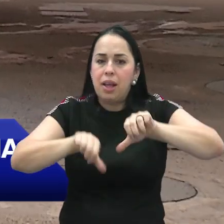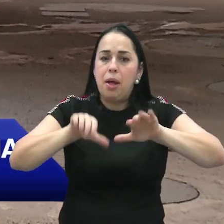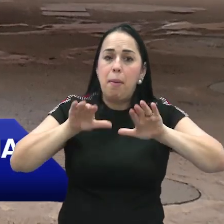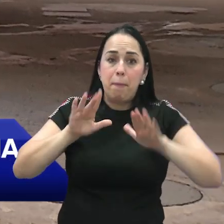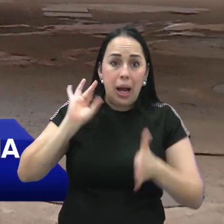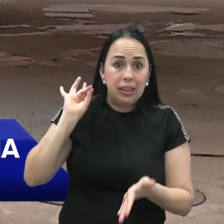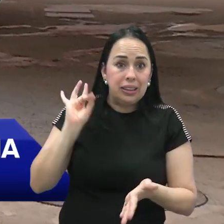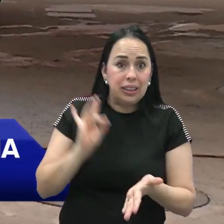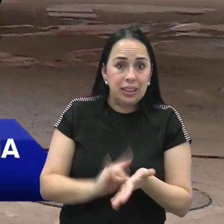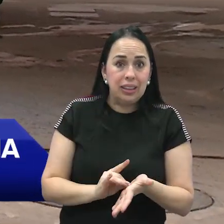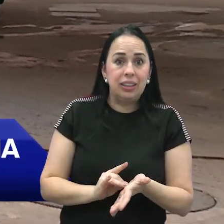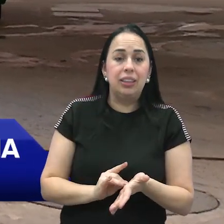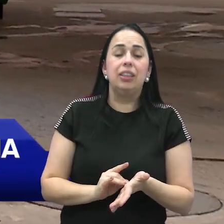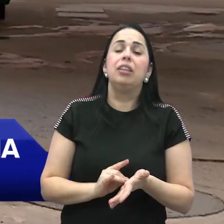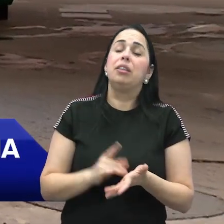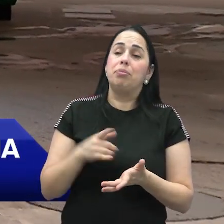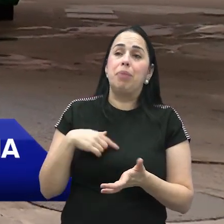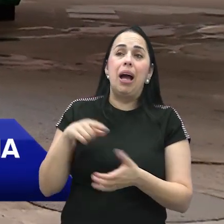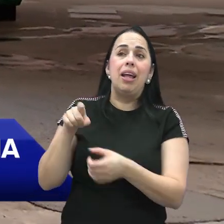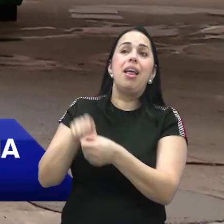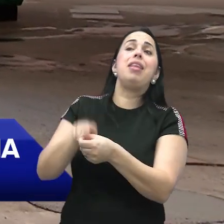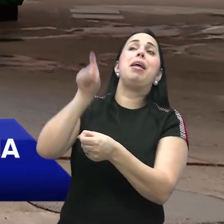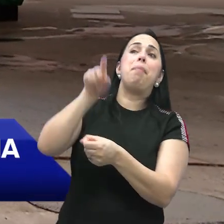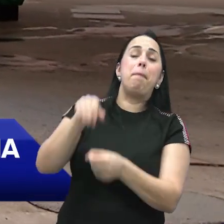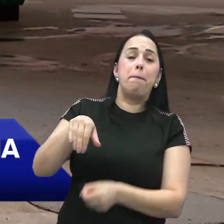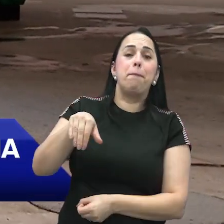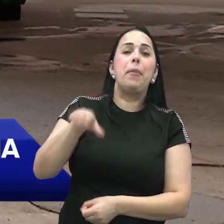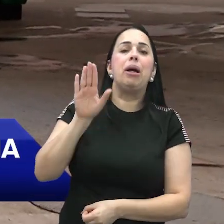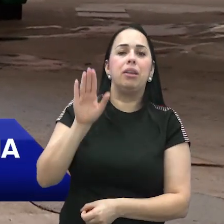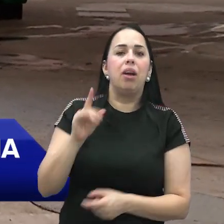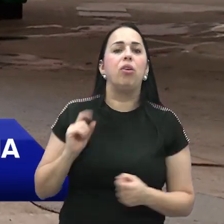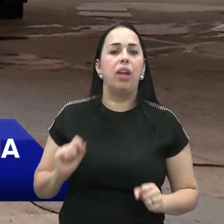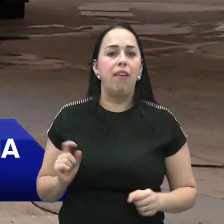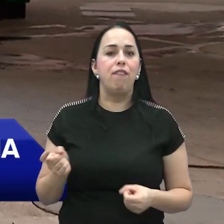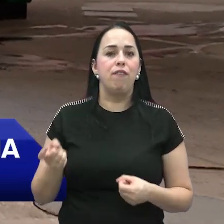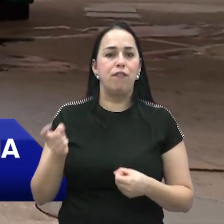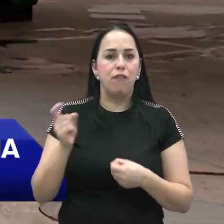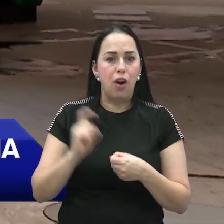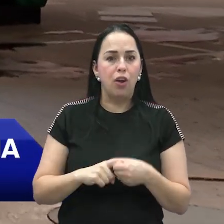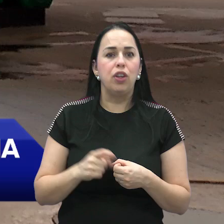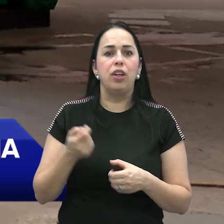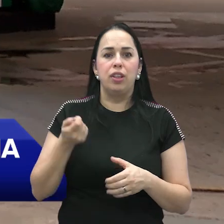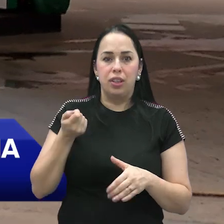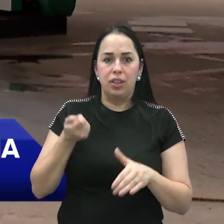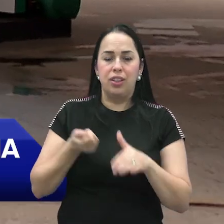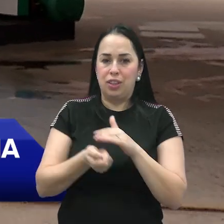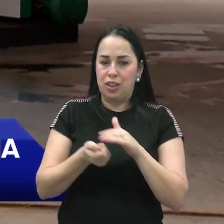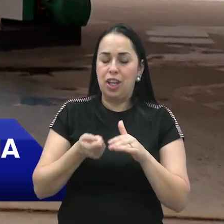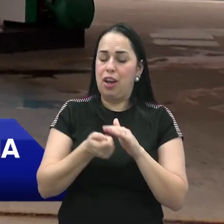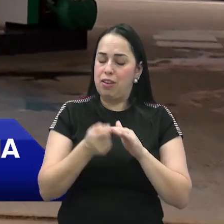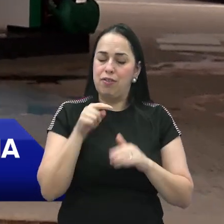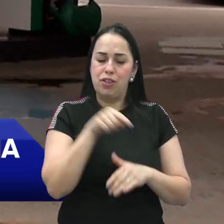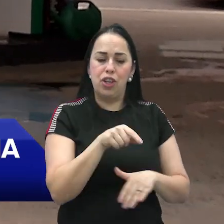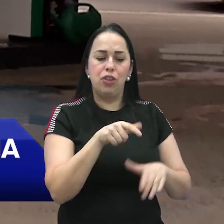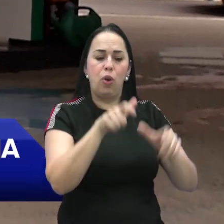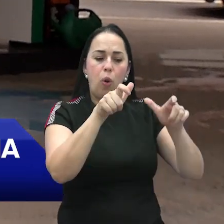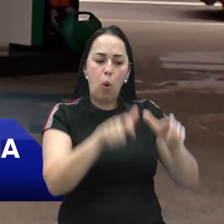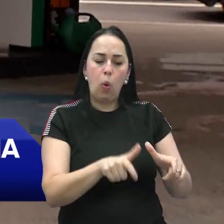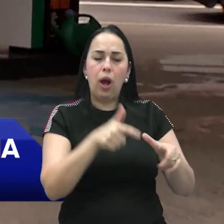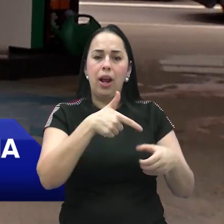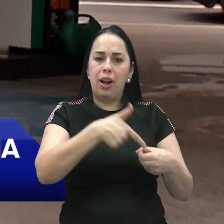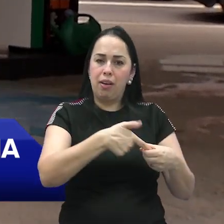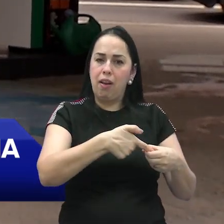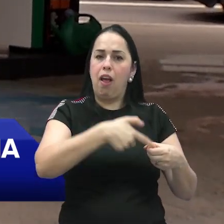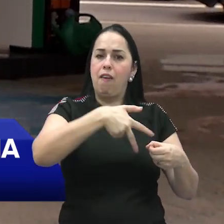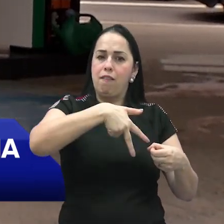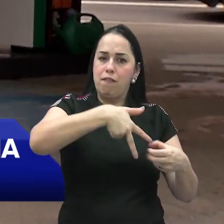gente depender muito menos ainda das importações é que a gente volte a investir no nosso parque de refino. Essa seria